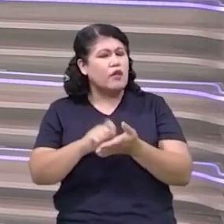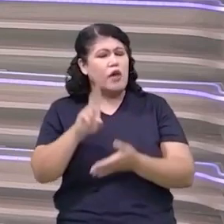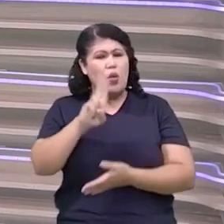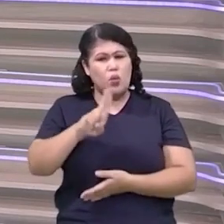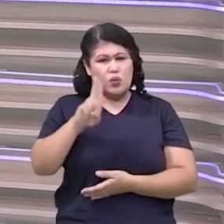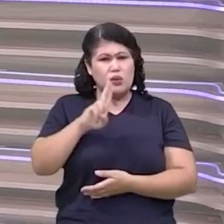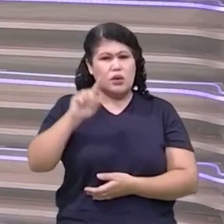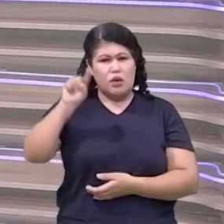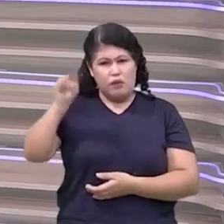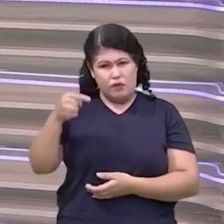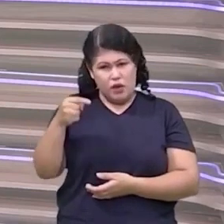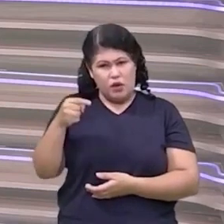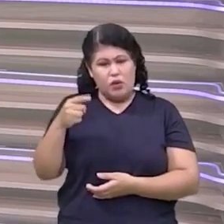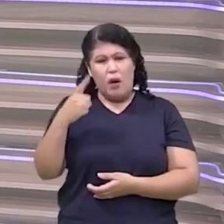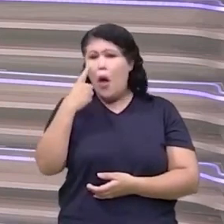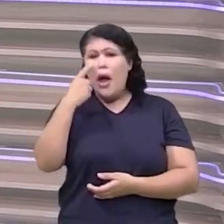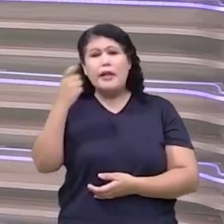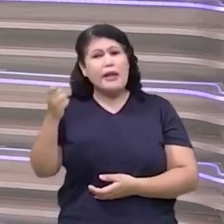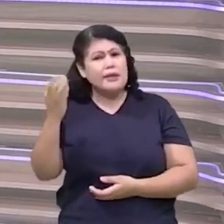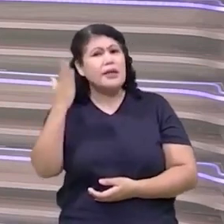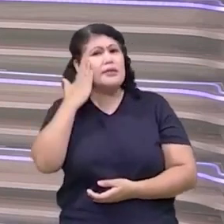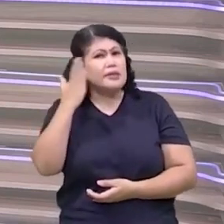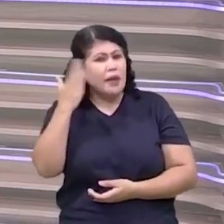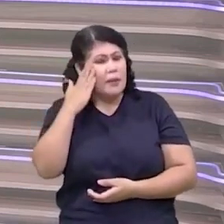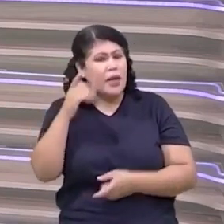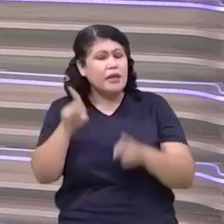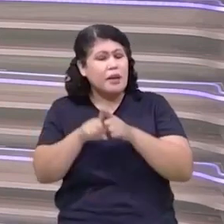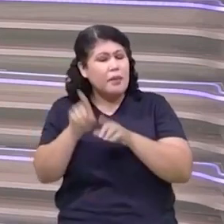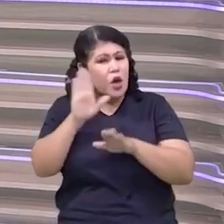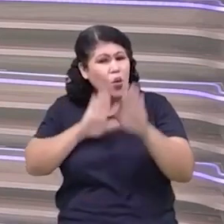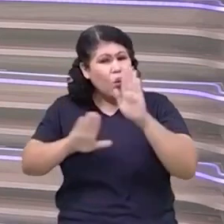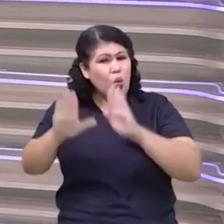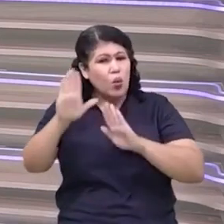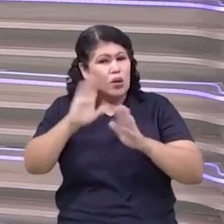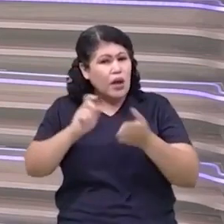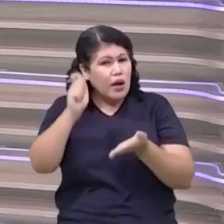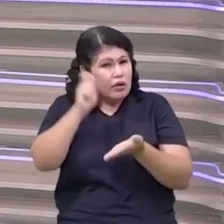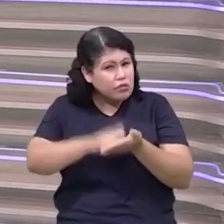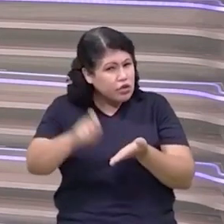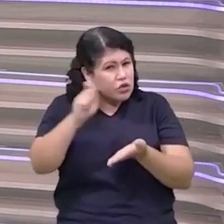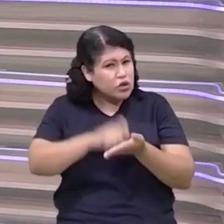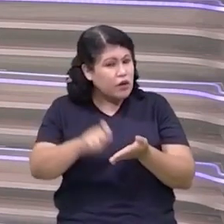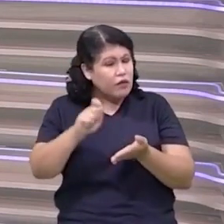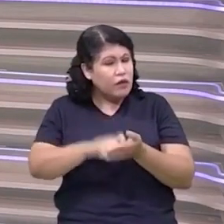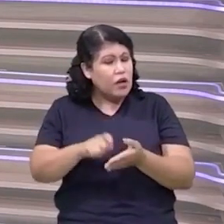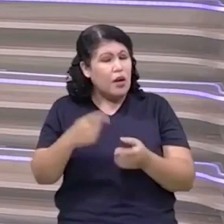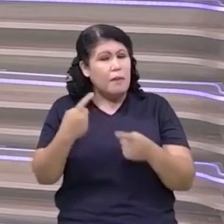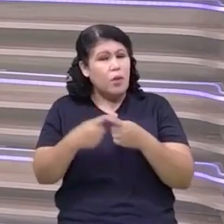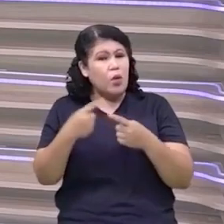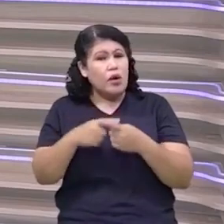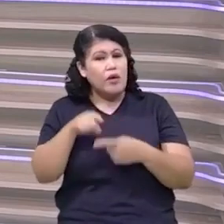vírgula. E é interessante que vocês tenham esse cuidado na hora de escrever. Afinal de contas, nós estamos